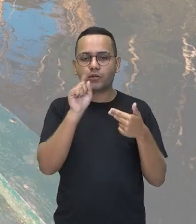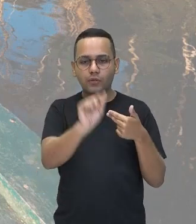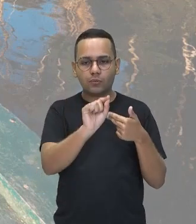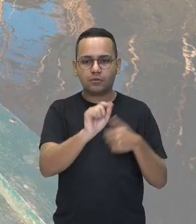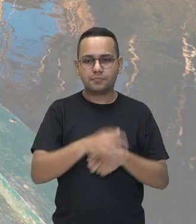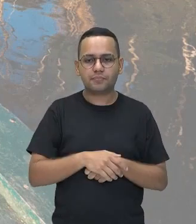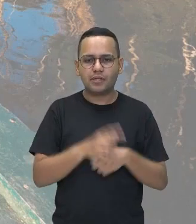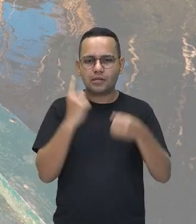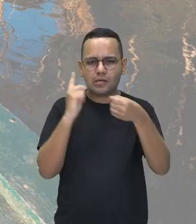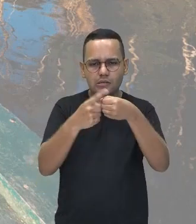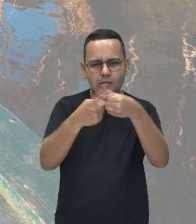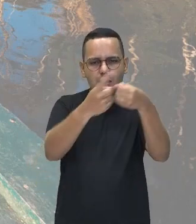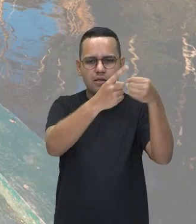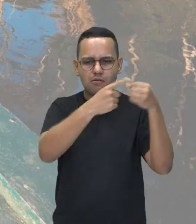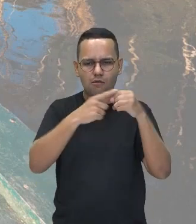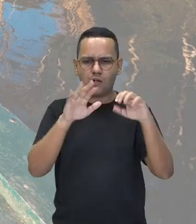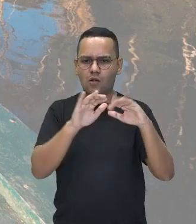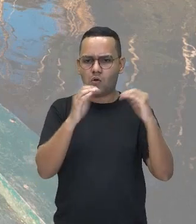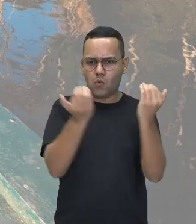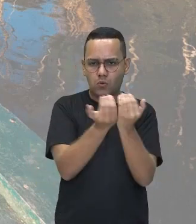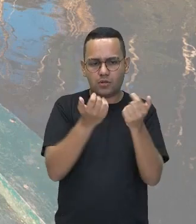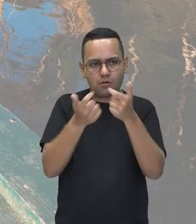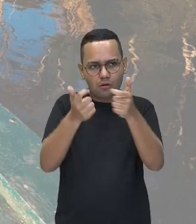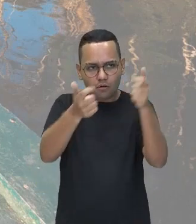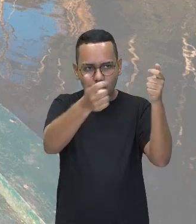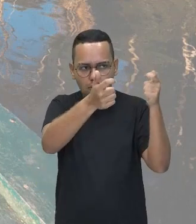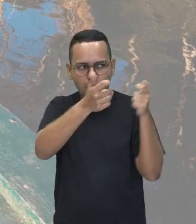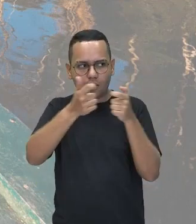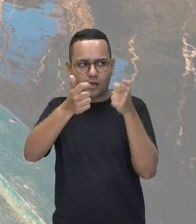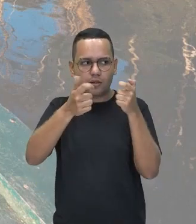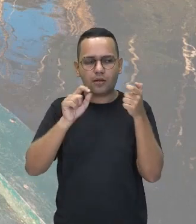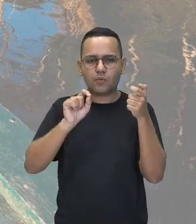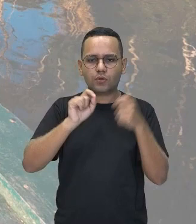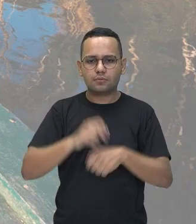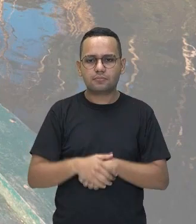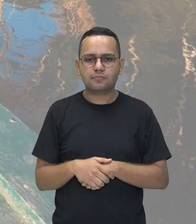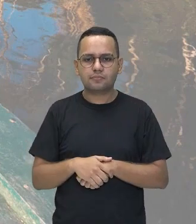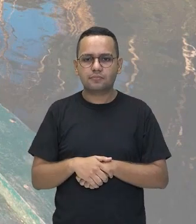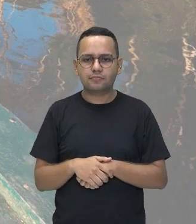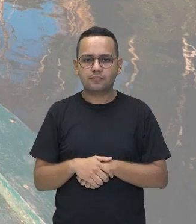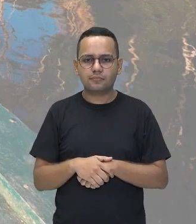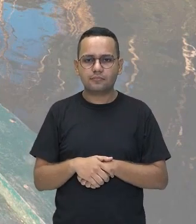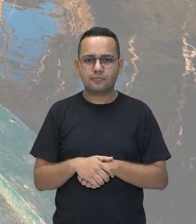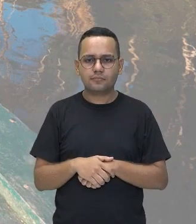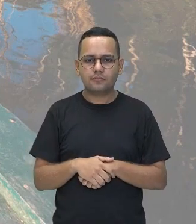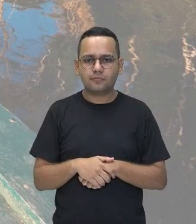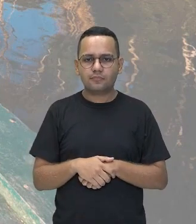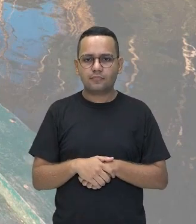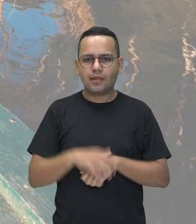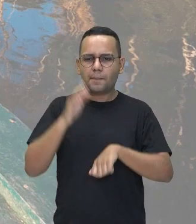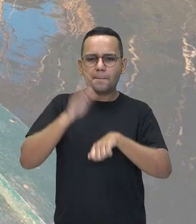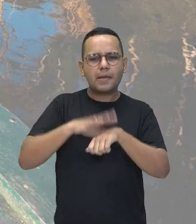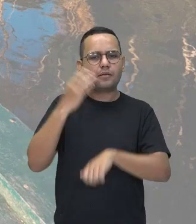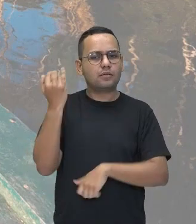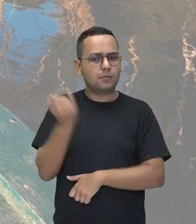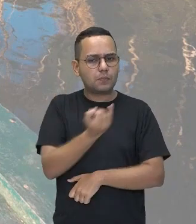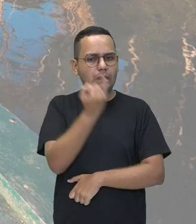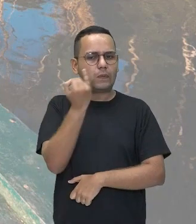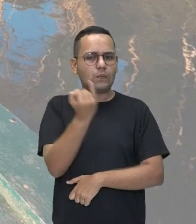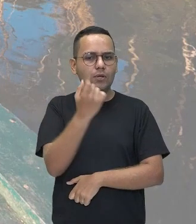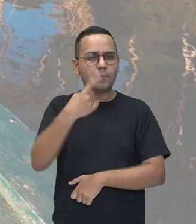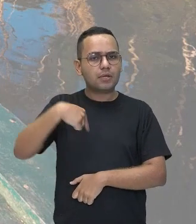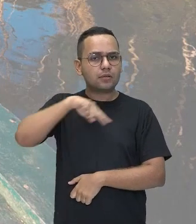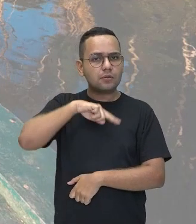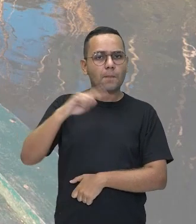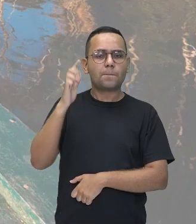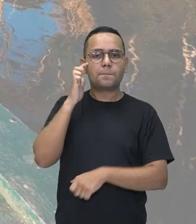a sua comunidade aí na sua sala de aula, meu querido aluno, ela é importante para a gente, então, pensar e construir o